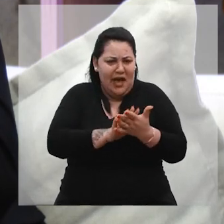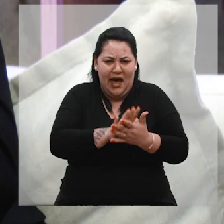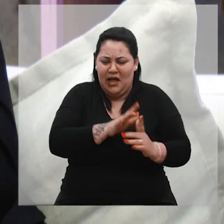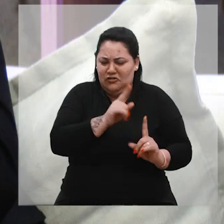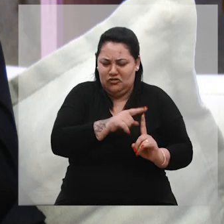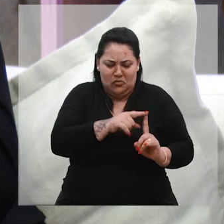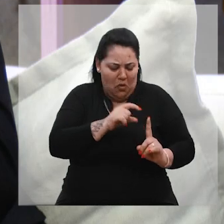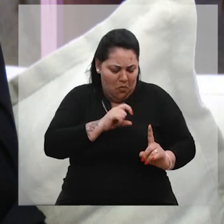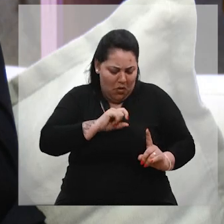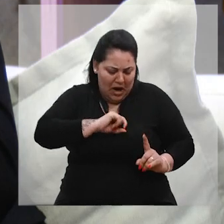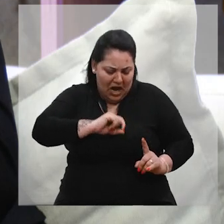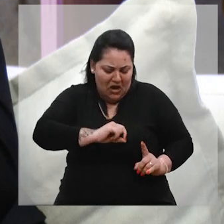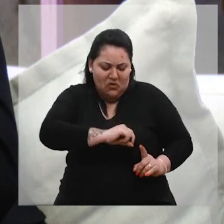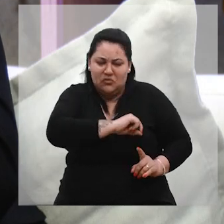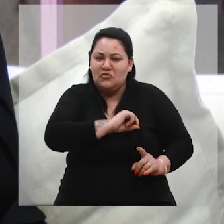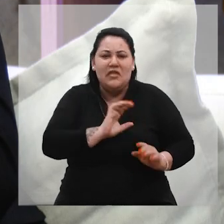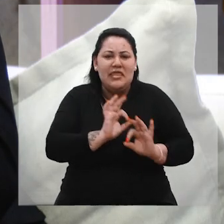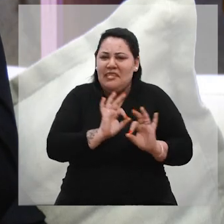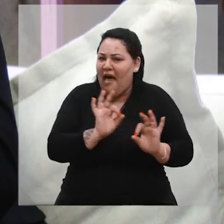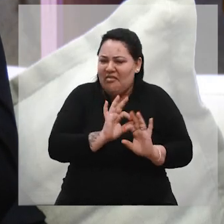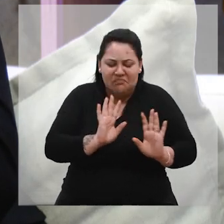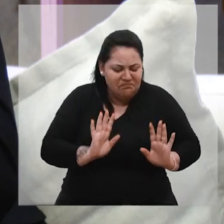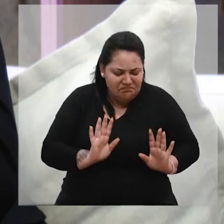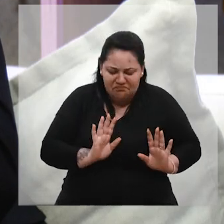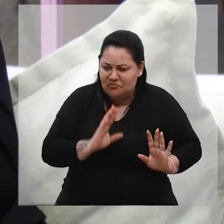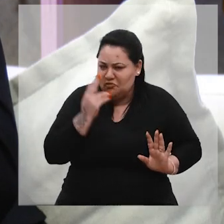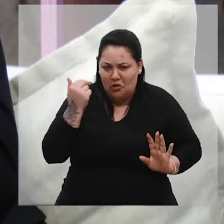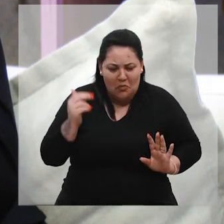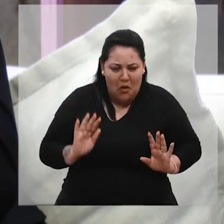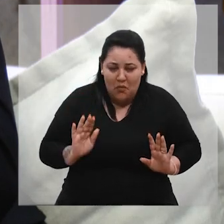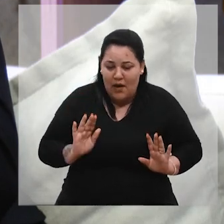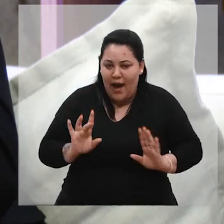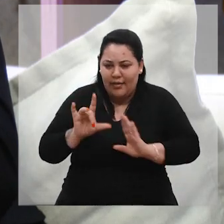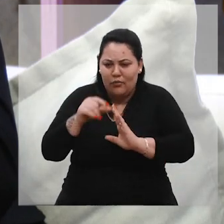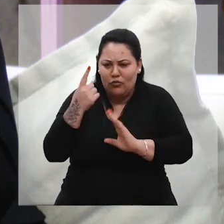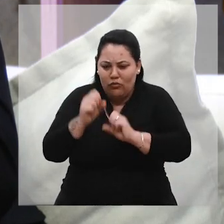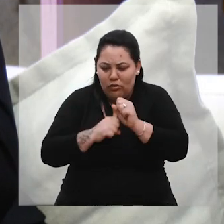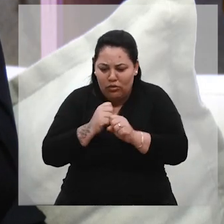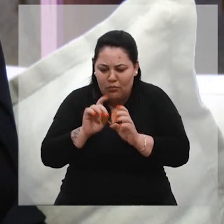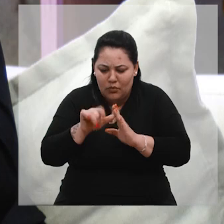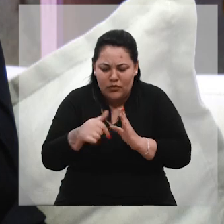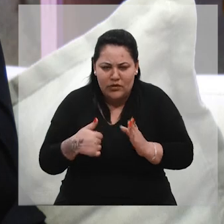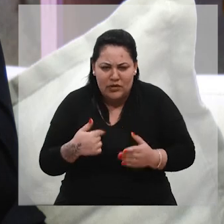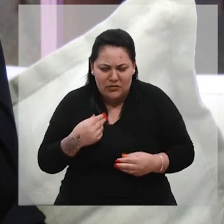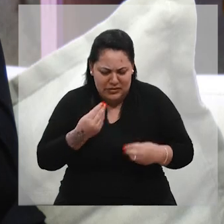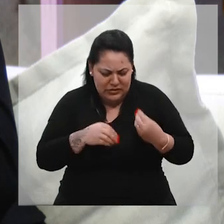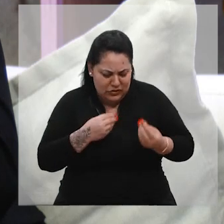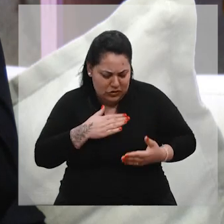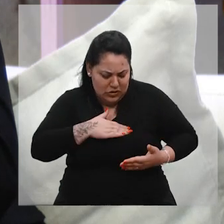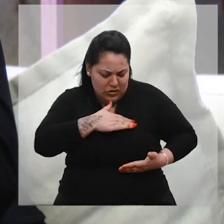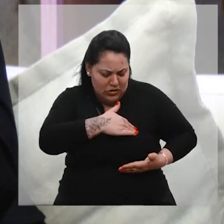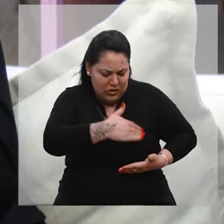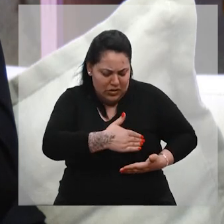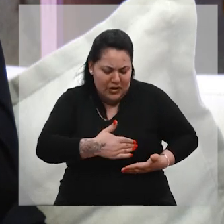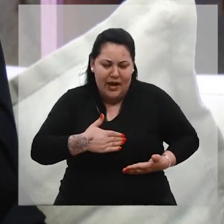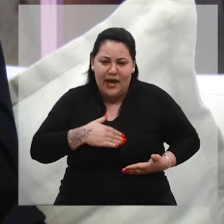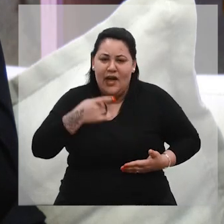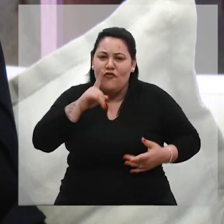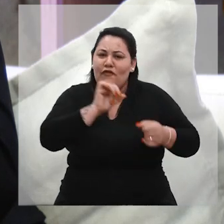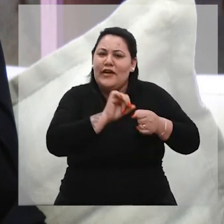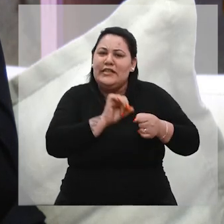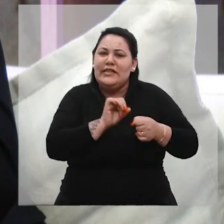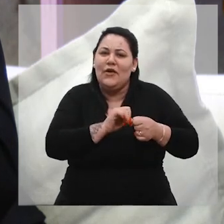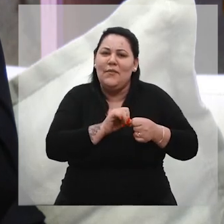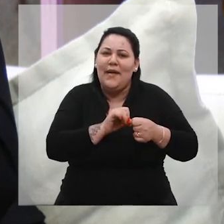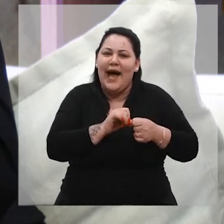de nódulo ou de cisto, não tinha nada, absolutamente nada. E a primeira coisa que eu fiz quando eu cheguei em casa, depois que eu senti o nódulo, porque foi numa aula de